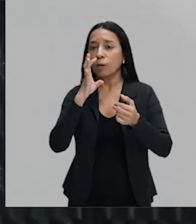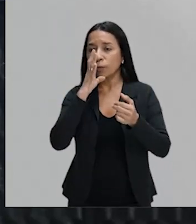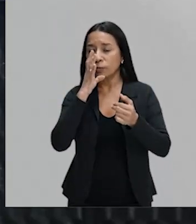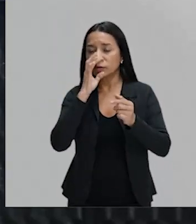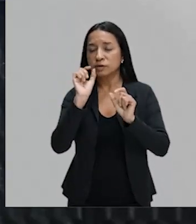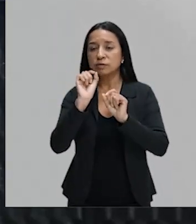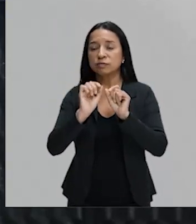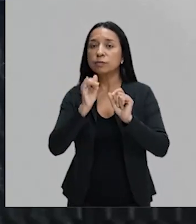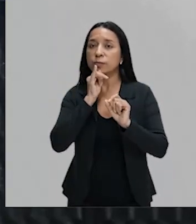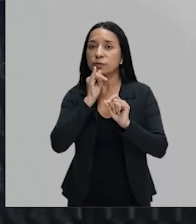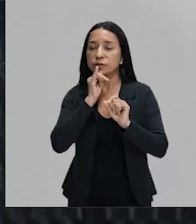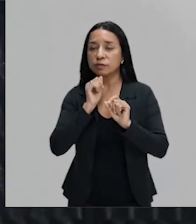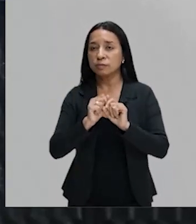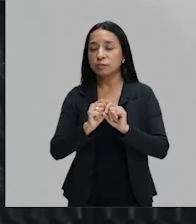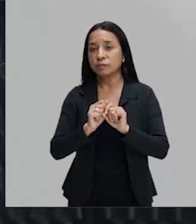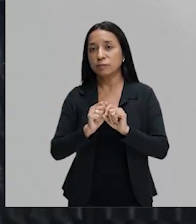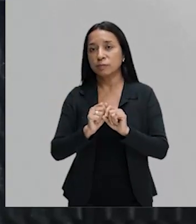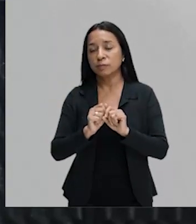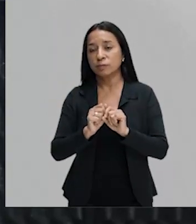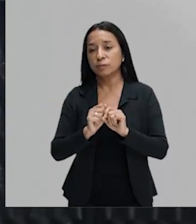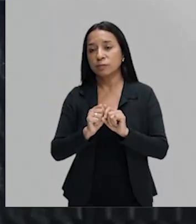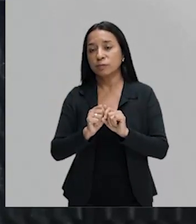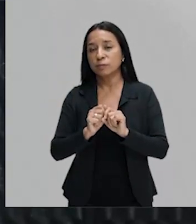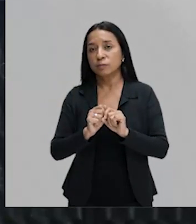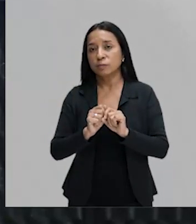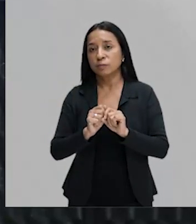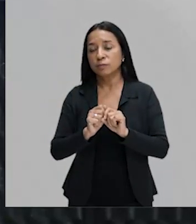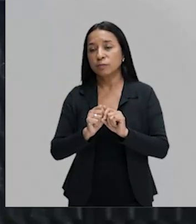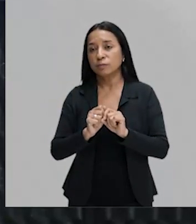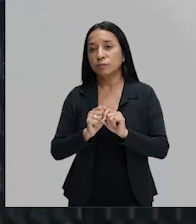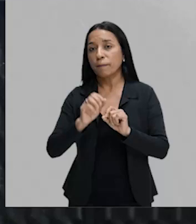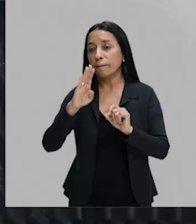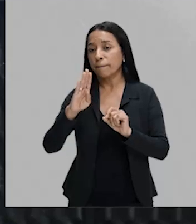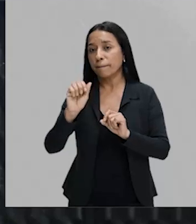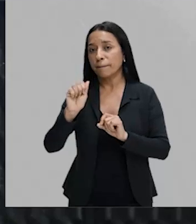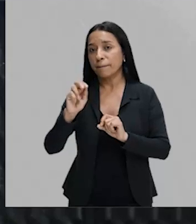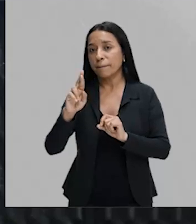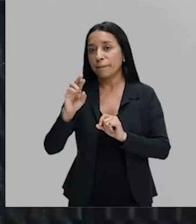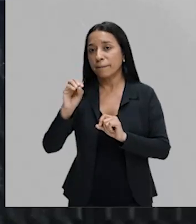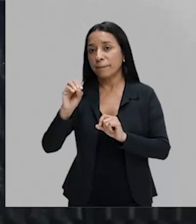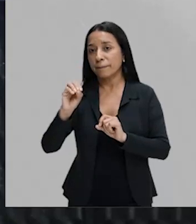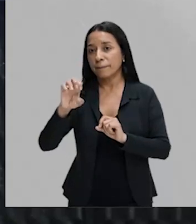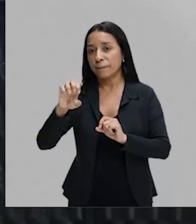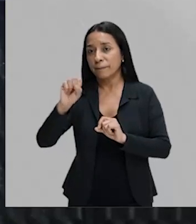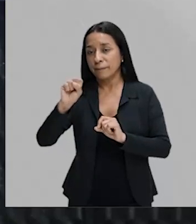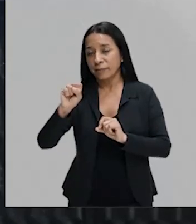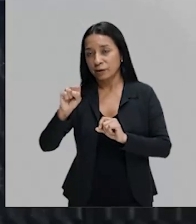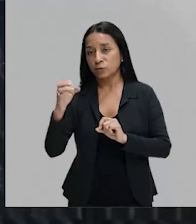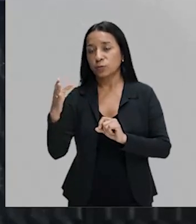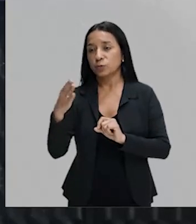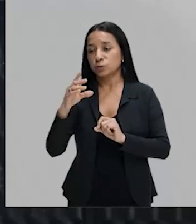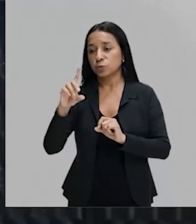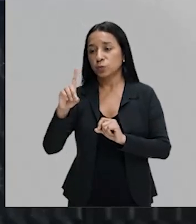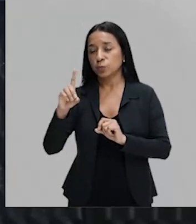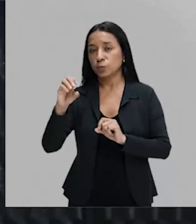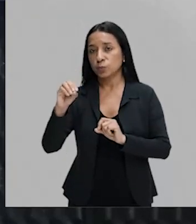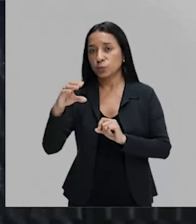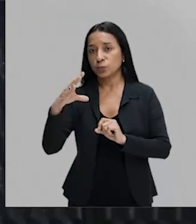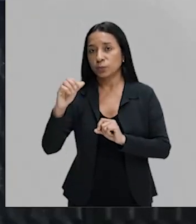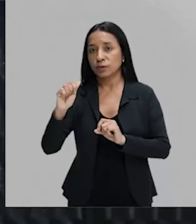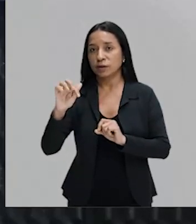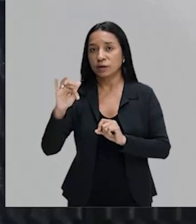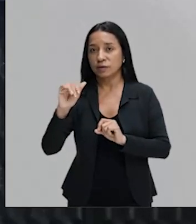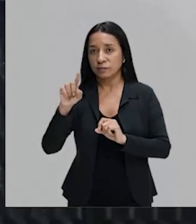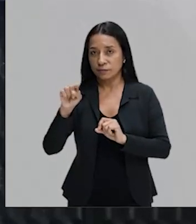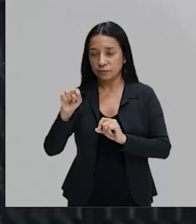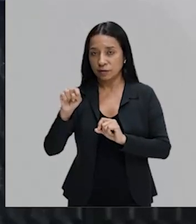Observe que, por exemplo, os chamados barões do café, os produtores do Oeste